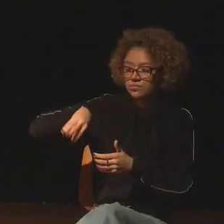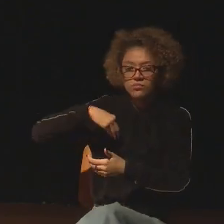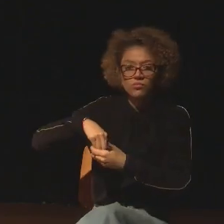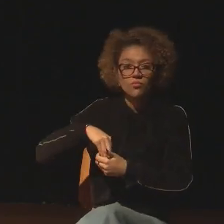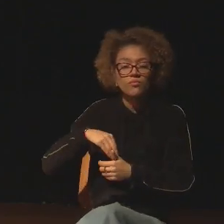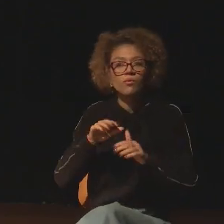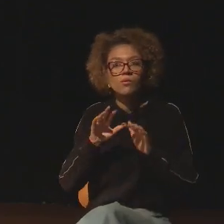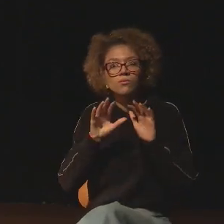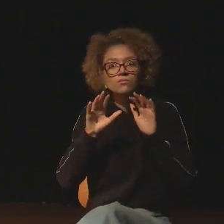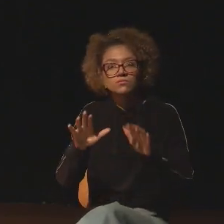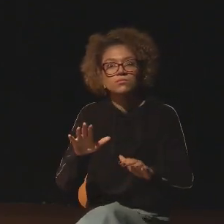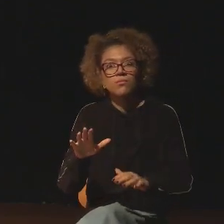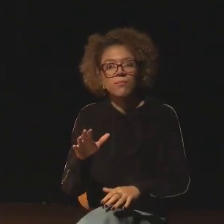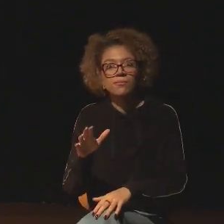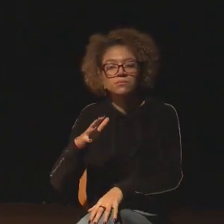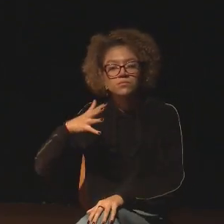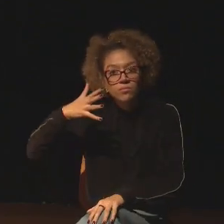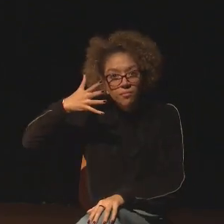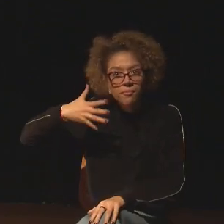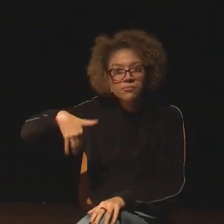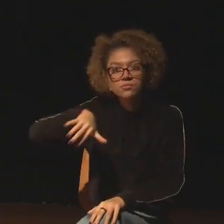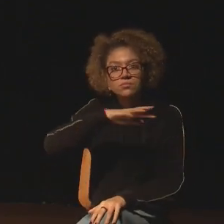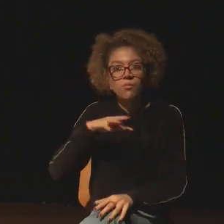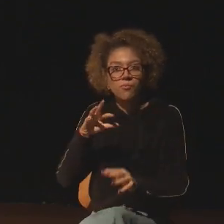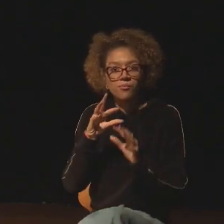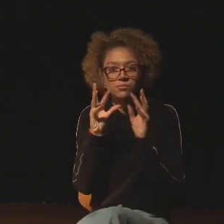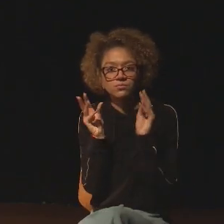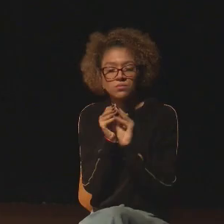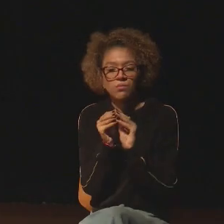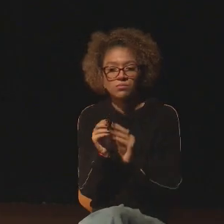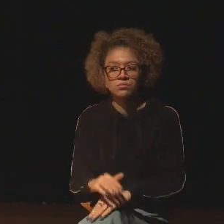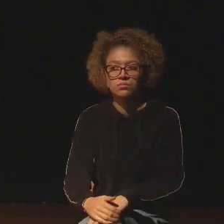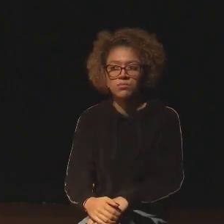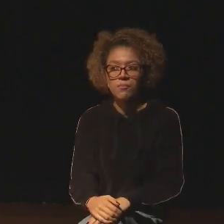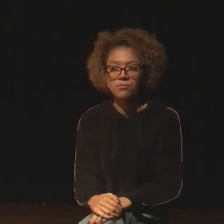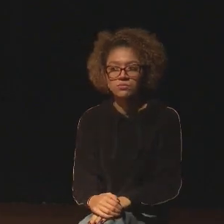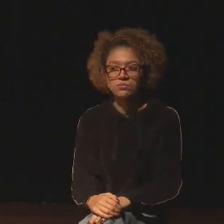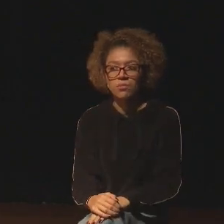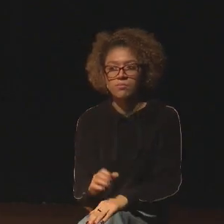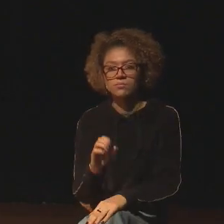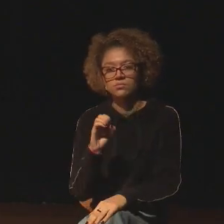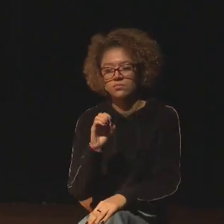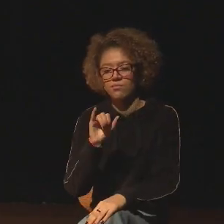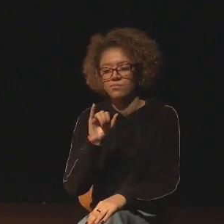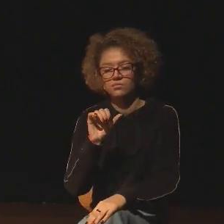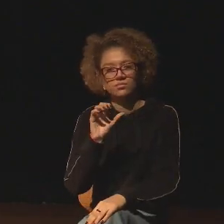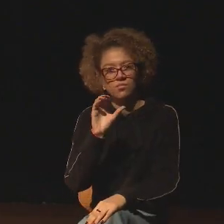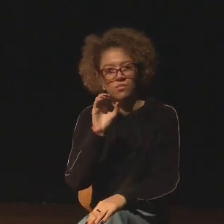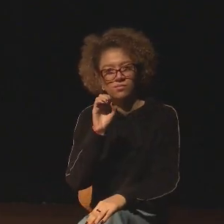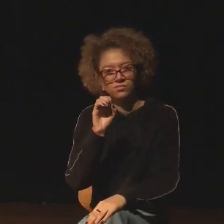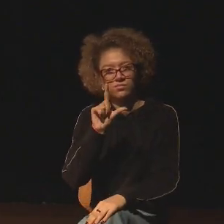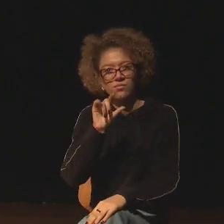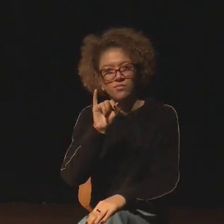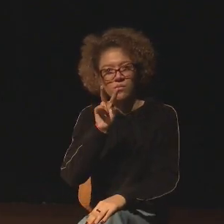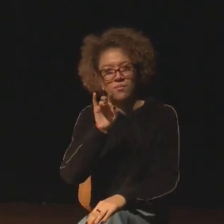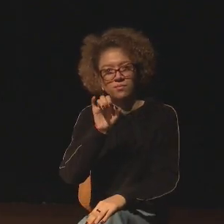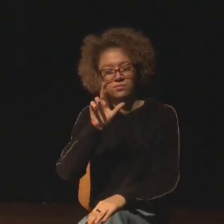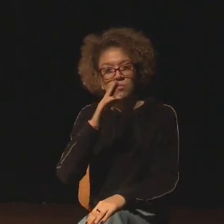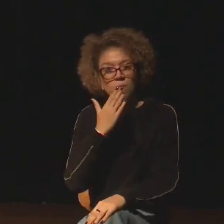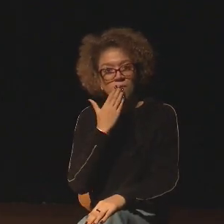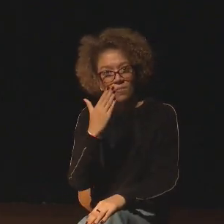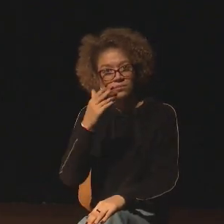Mas, de uma forma geral, só para amarrar, o Oliver também pediu para a prefeitura fazer mais